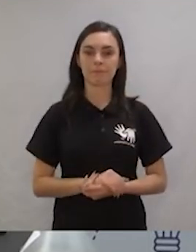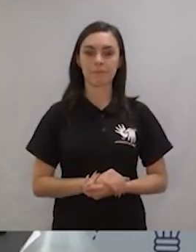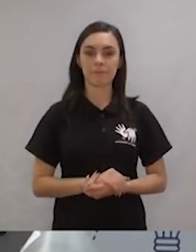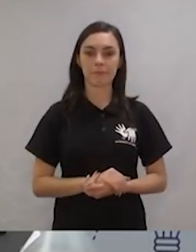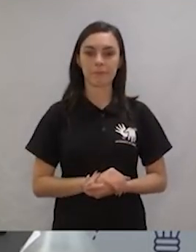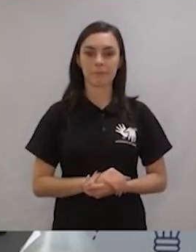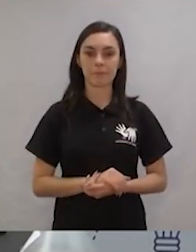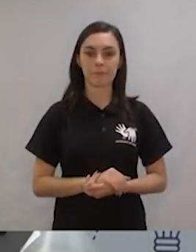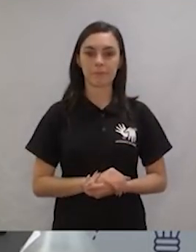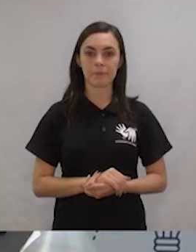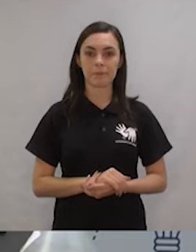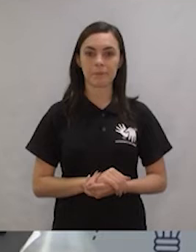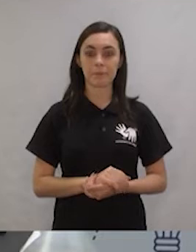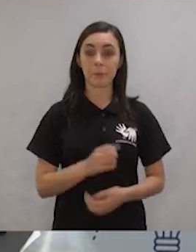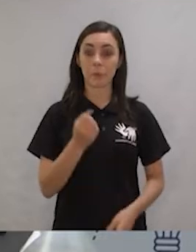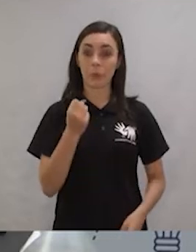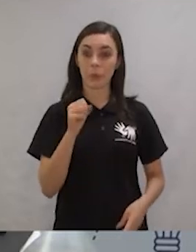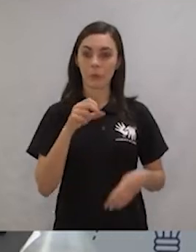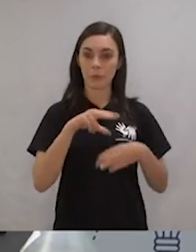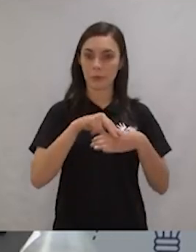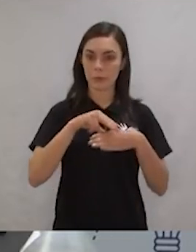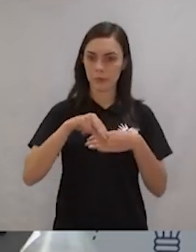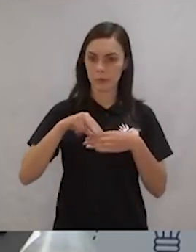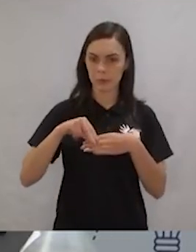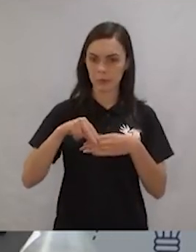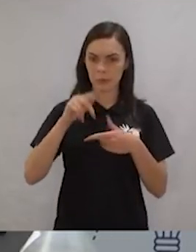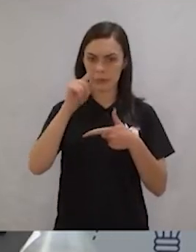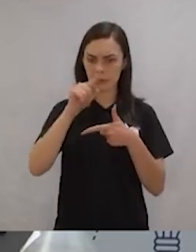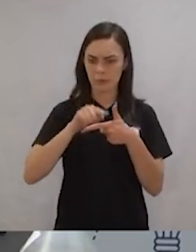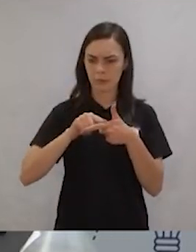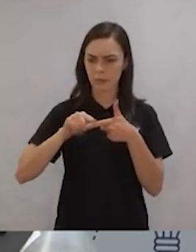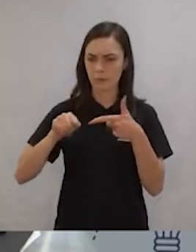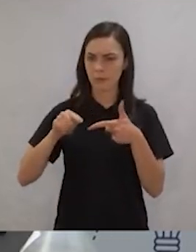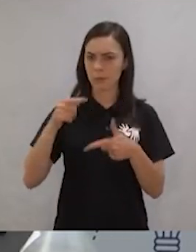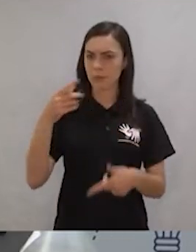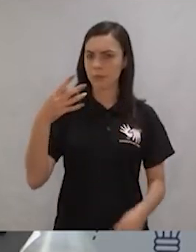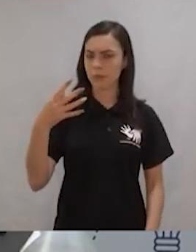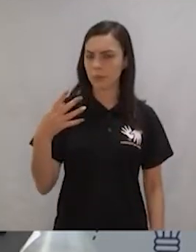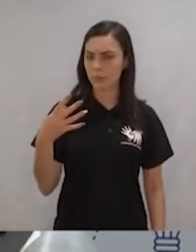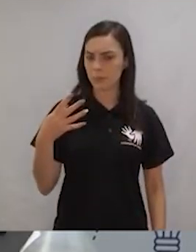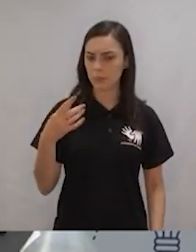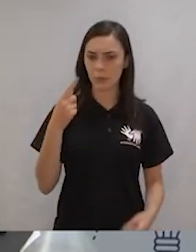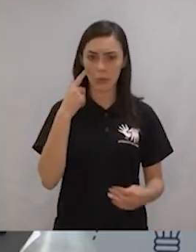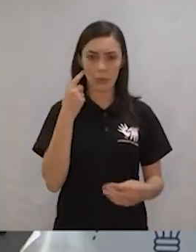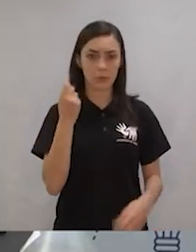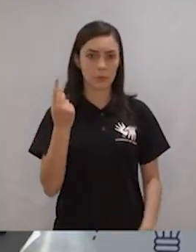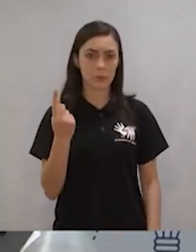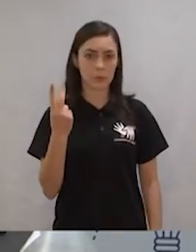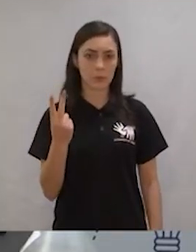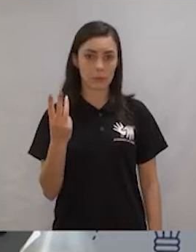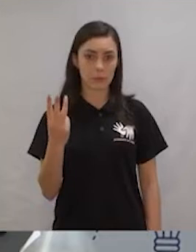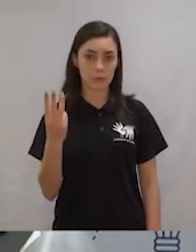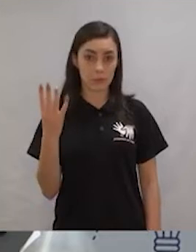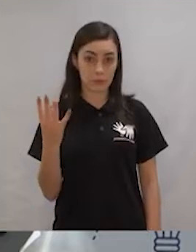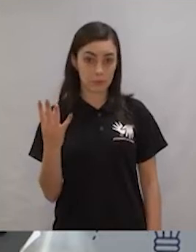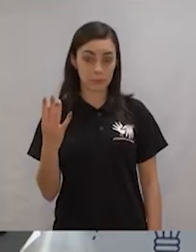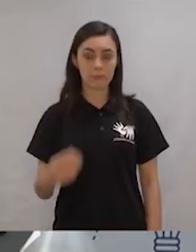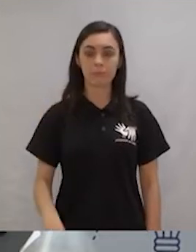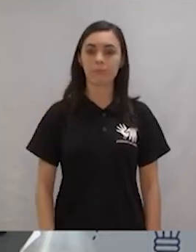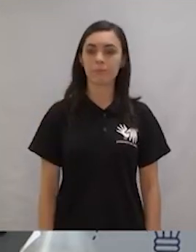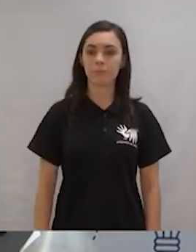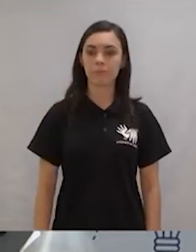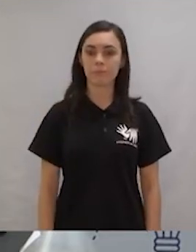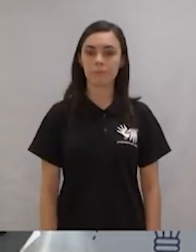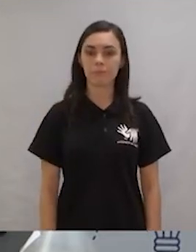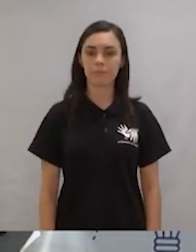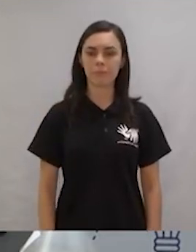8. 8 grampos divididos por 4. 1, 2, 3,